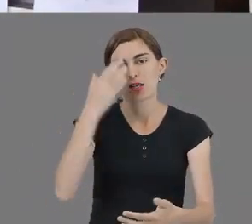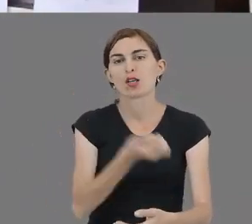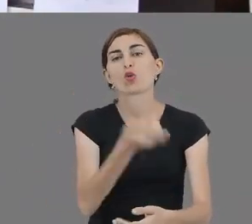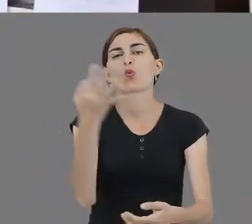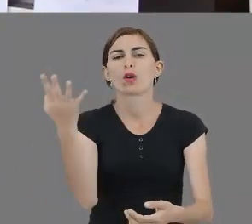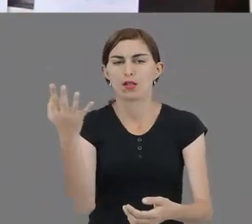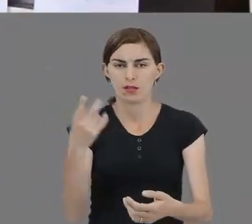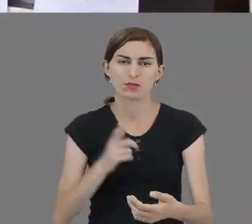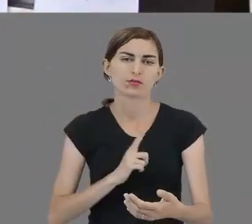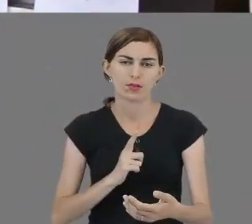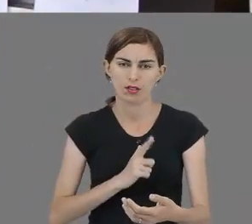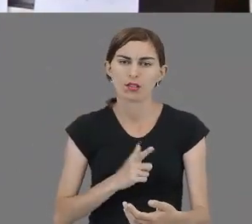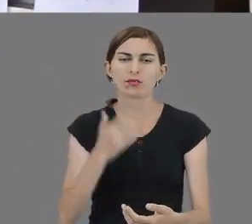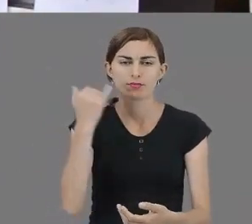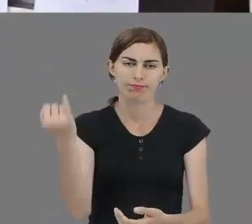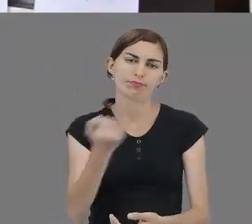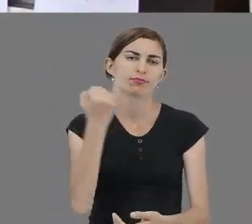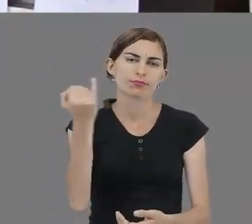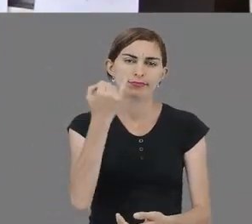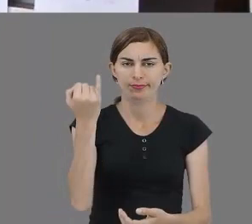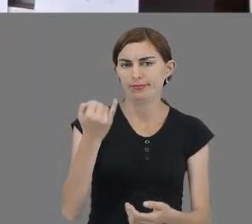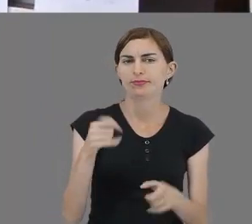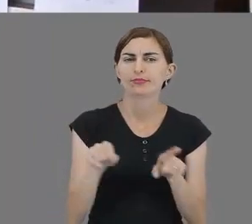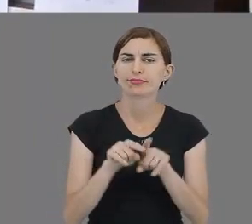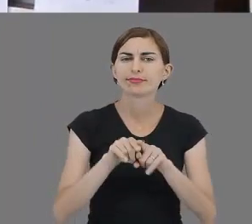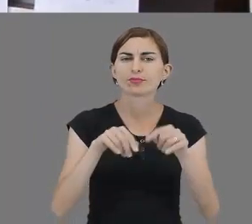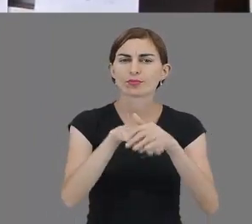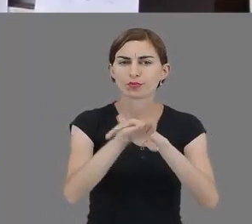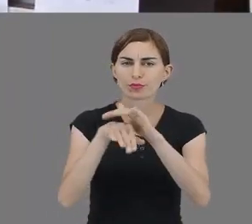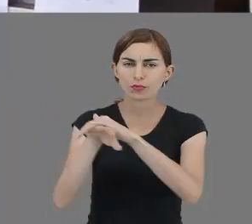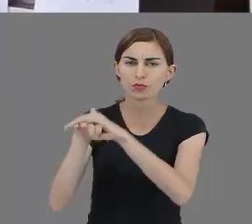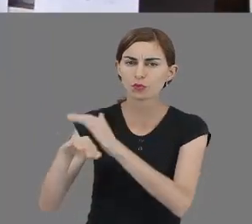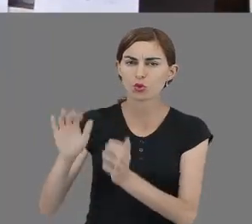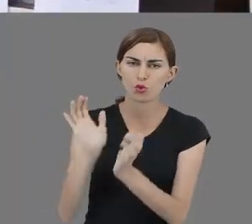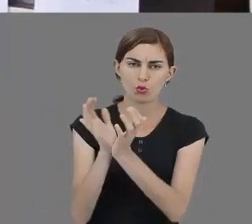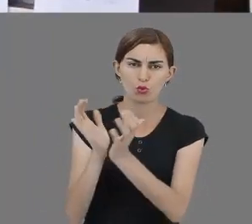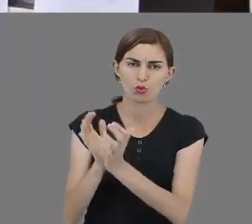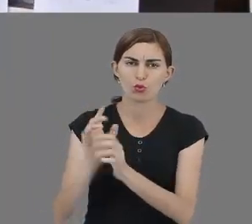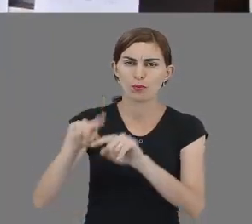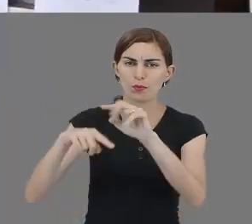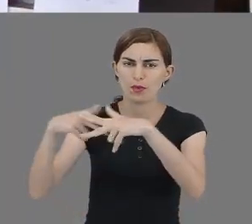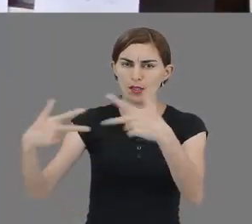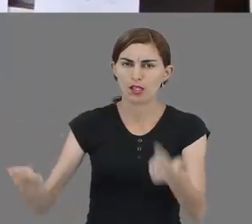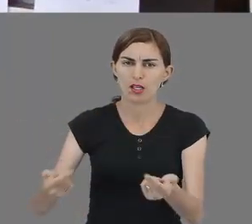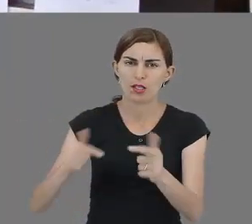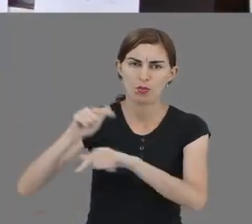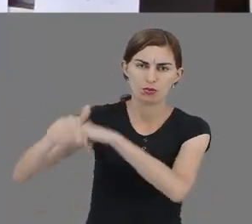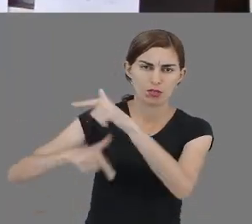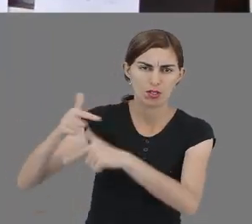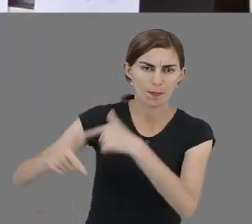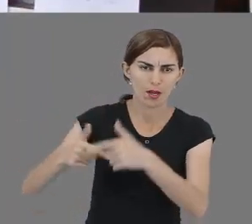a quantidade que tem. É importante também que eles sejam armazenados de acordo com o grupo. Por exemplo, materiais de